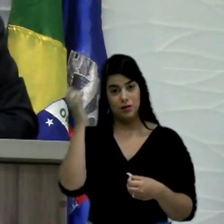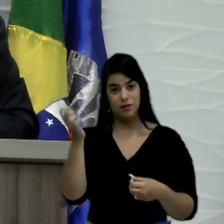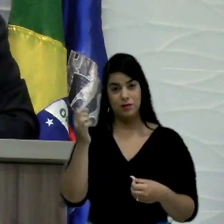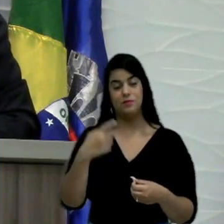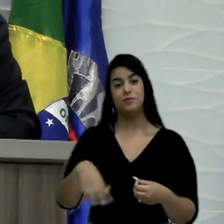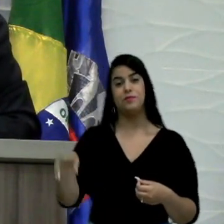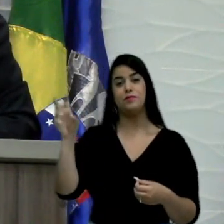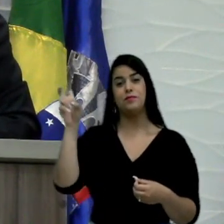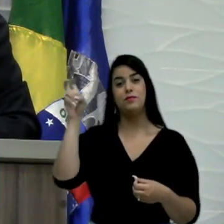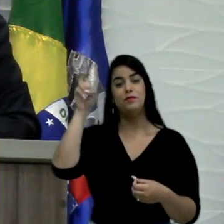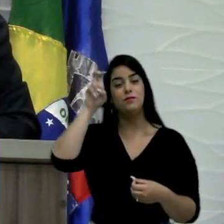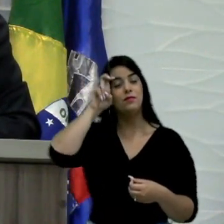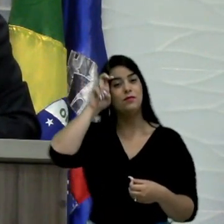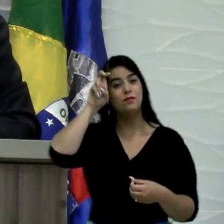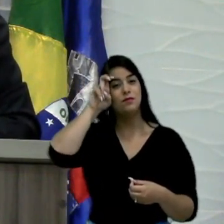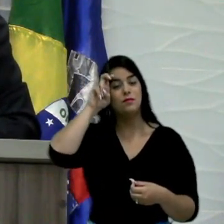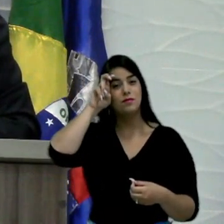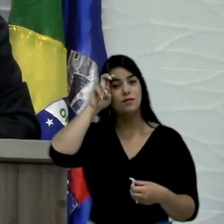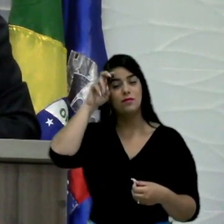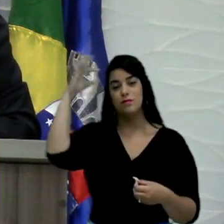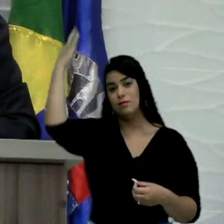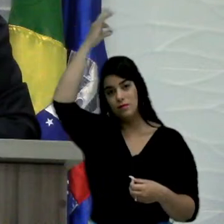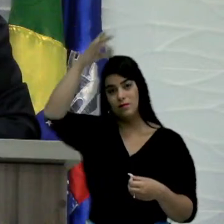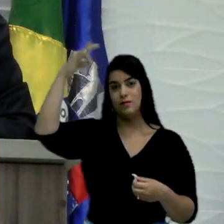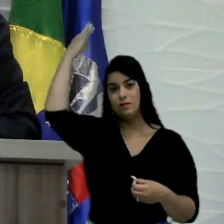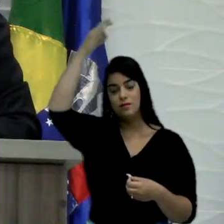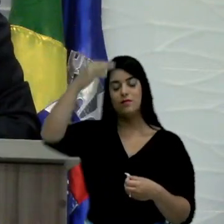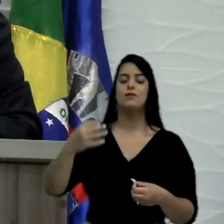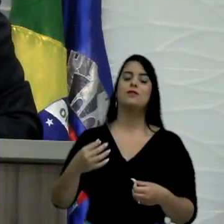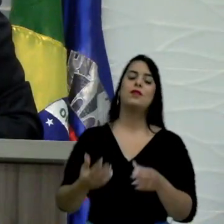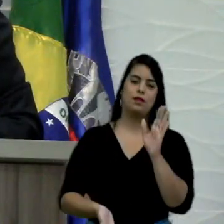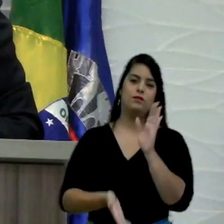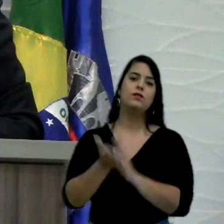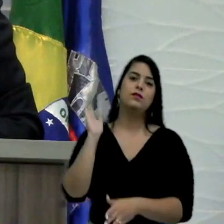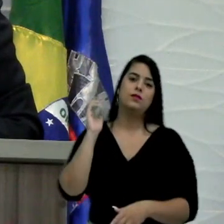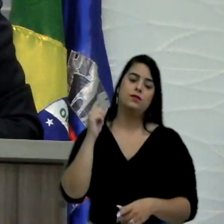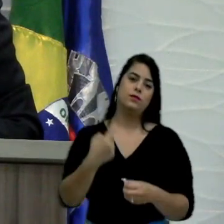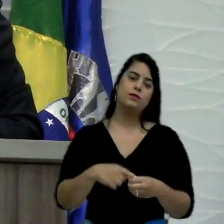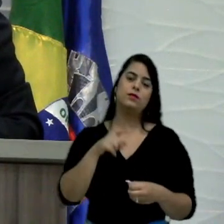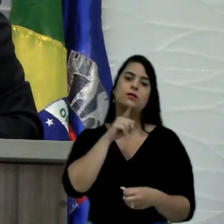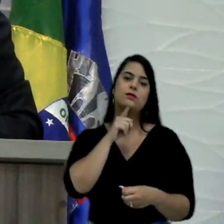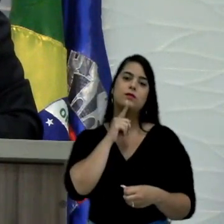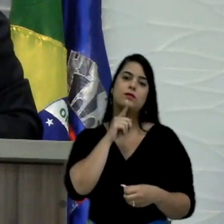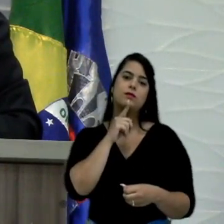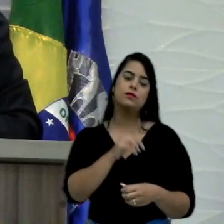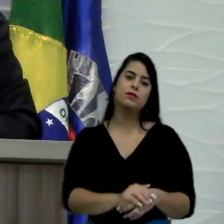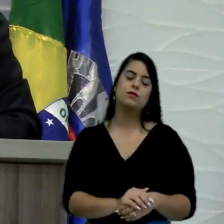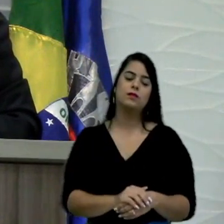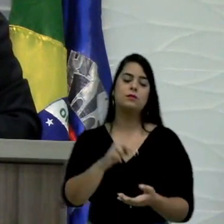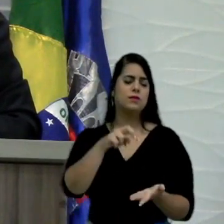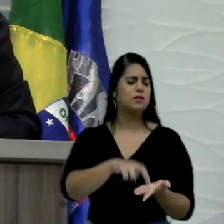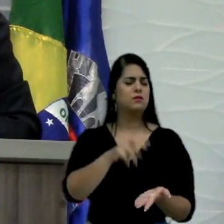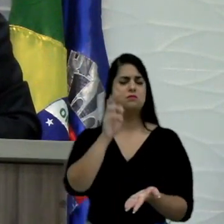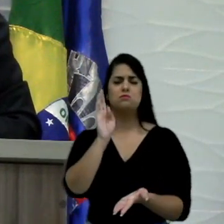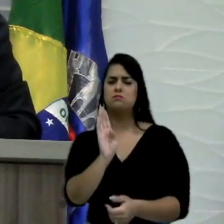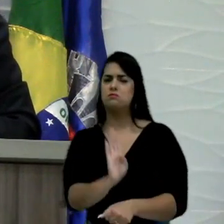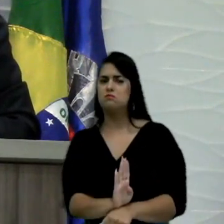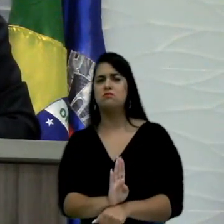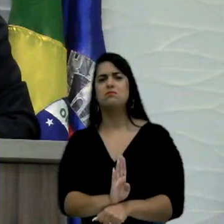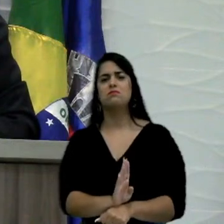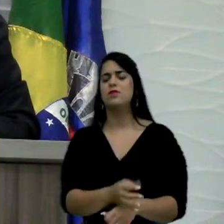Nós vamos dar 3 viagens em Garanhuns, 2 de manhã e 1 à tarde. Isso aí a gente faz de bom gosto, de bom